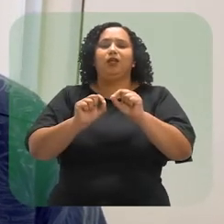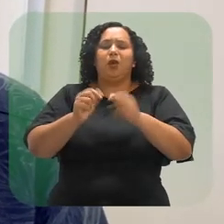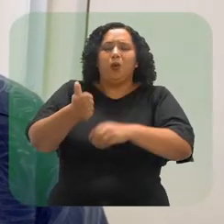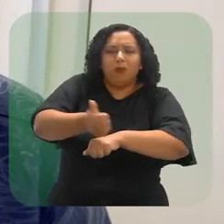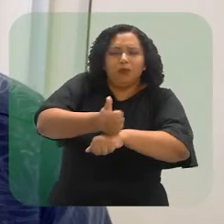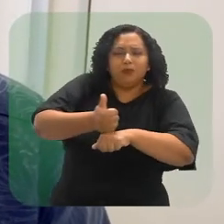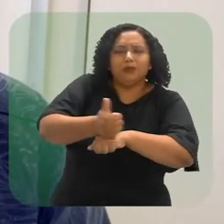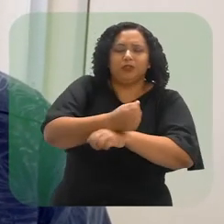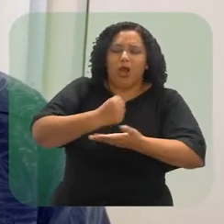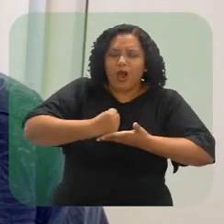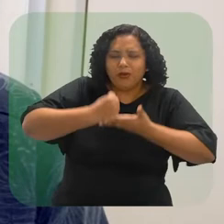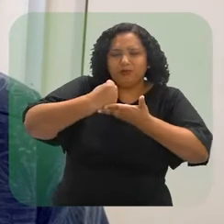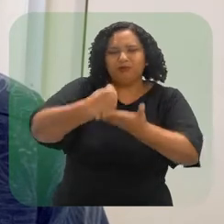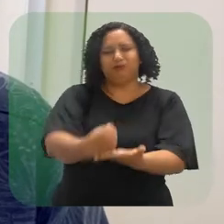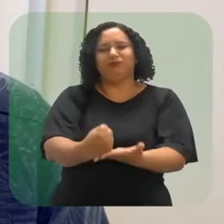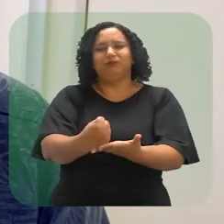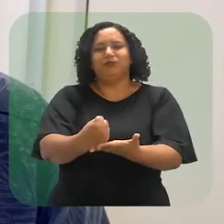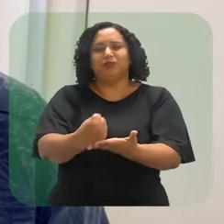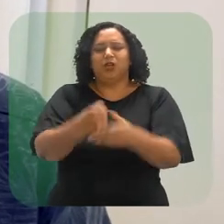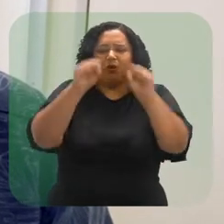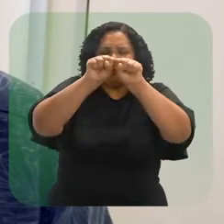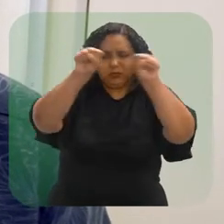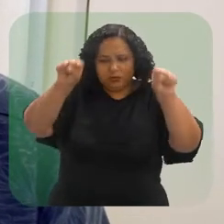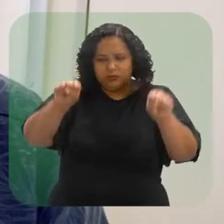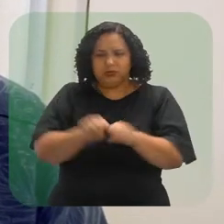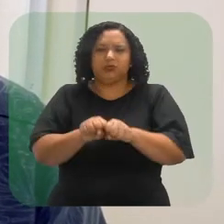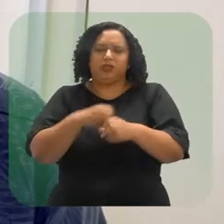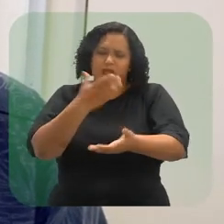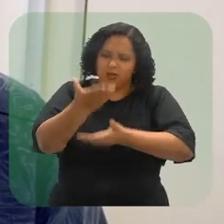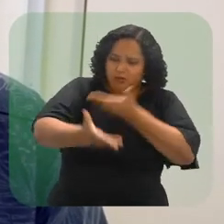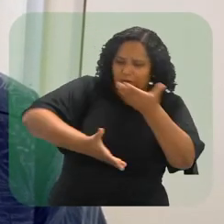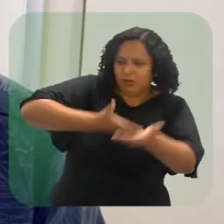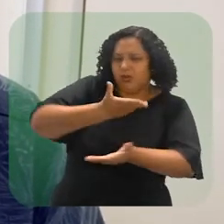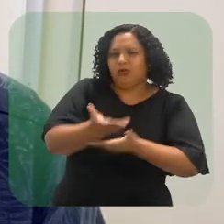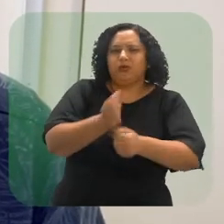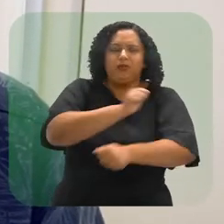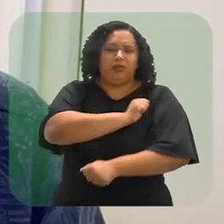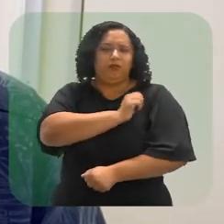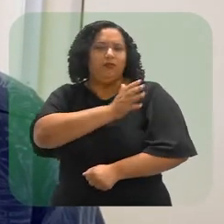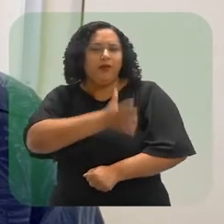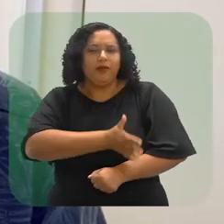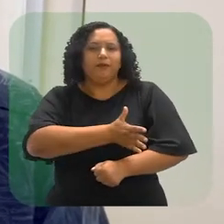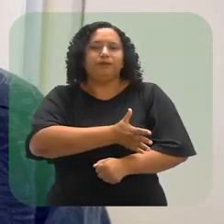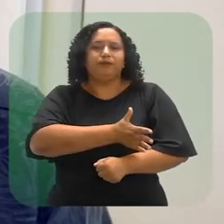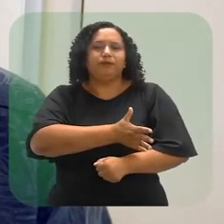que os profissionais contribuem, né, de forma sistêmica nas ações do